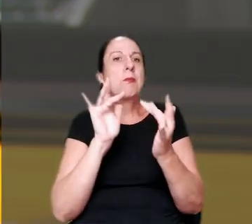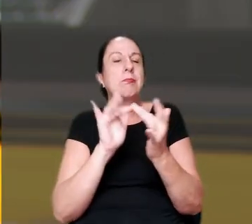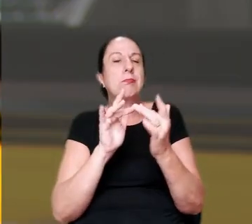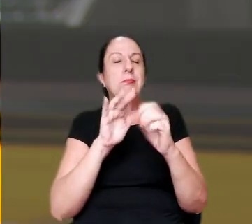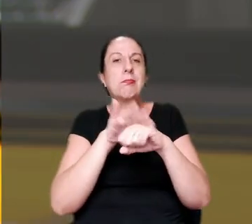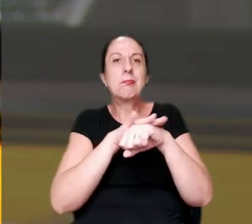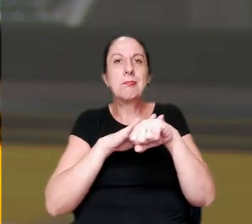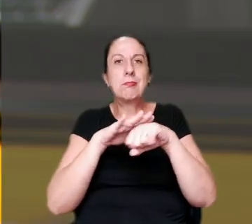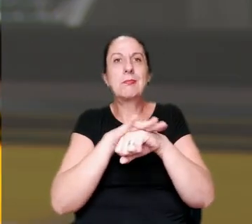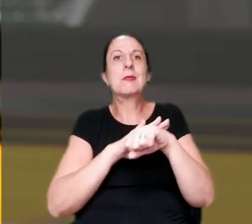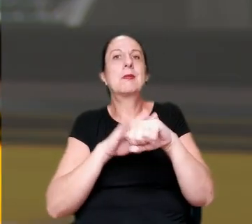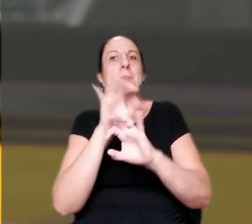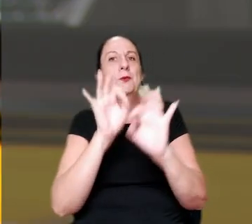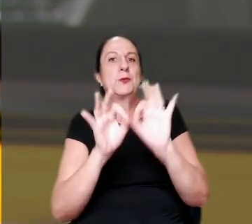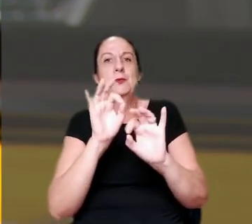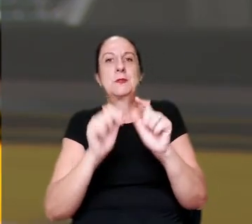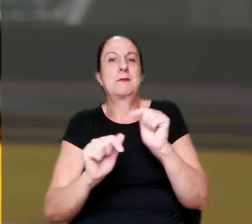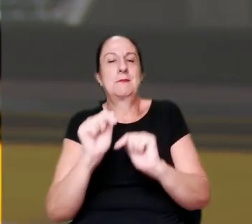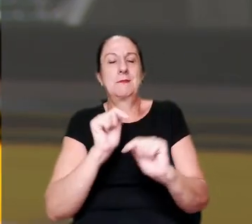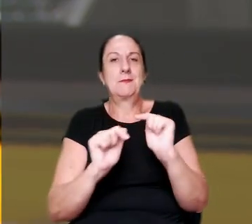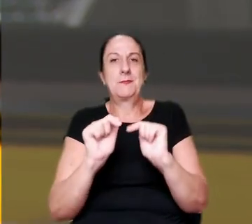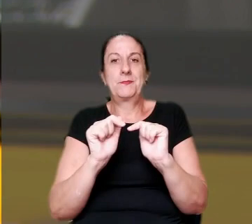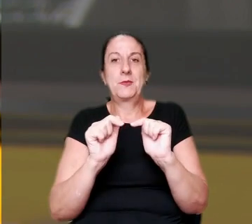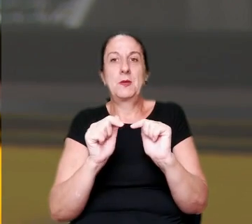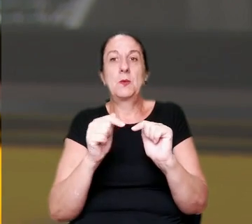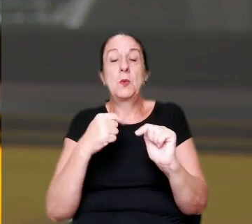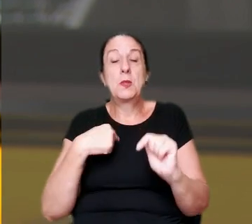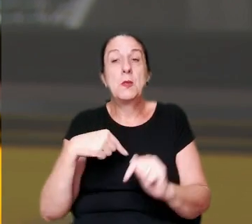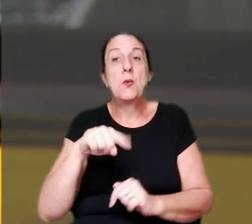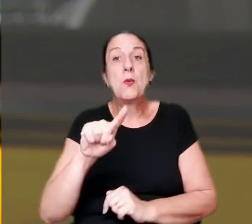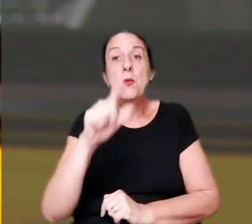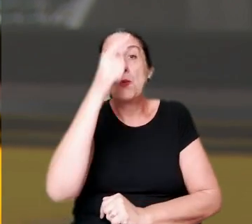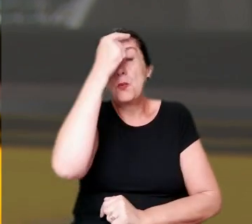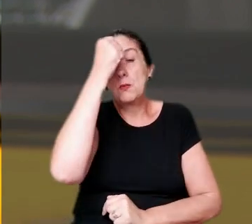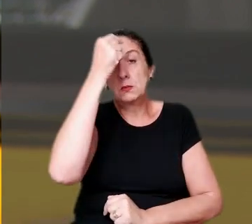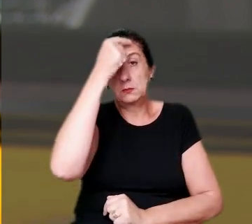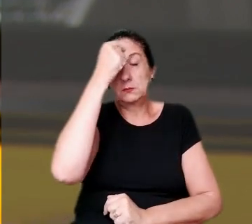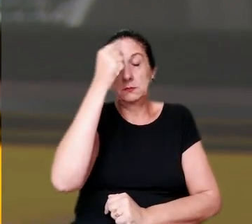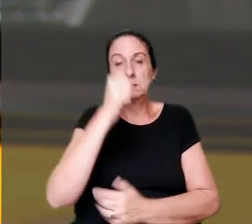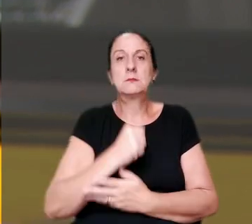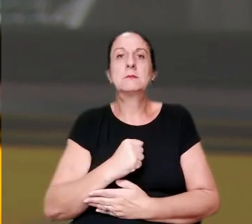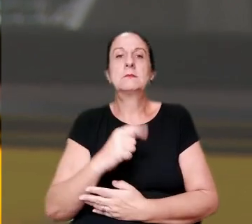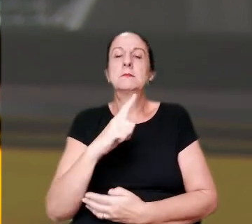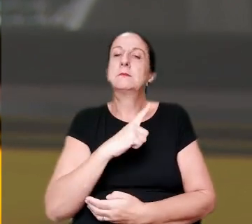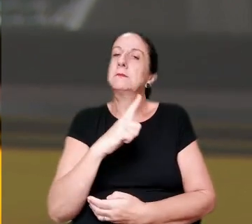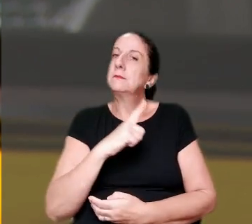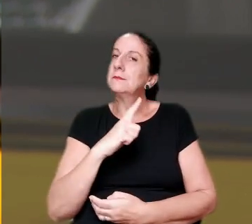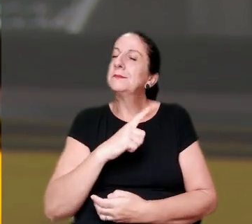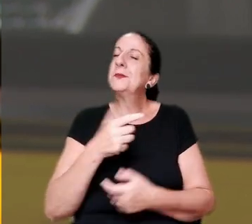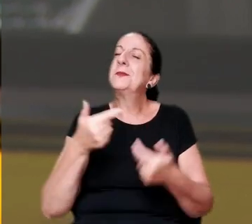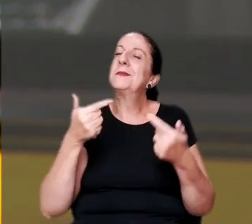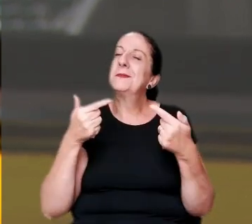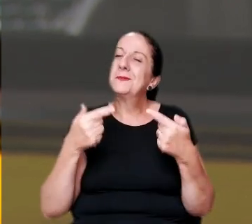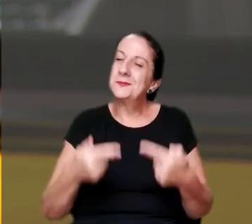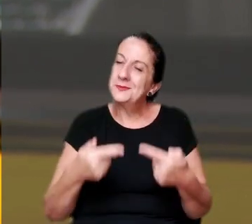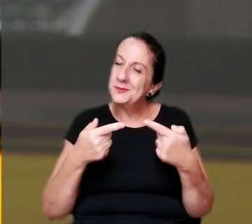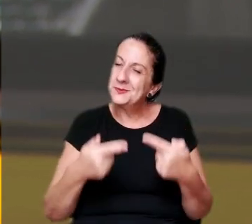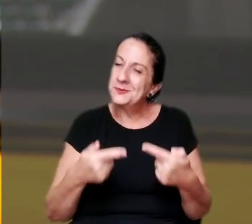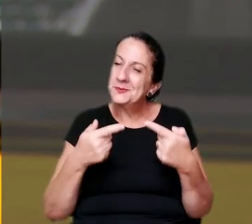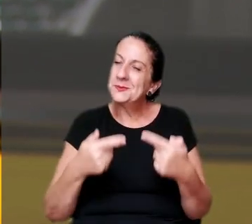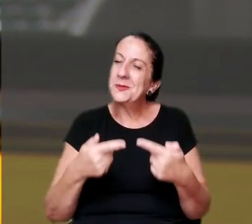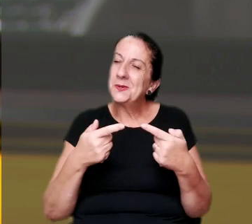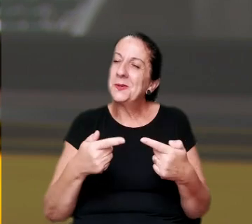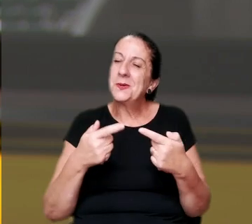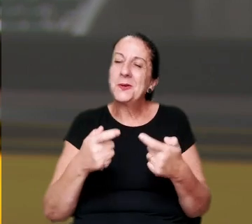contato sobre isso, sobre a Justiça do Trabalho e tudo mais. E quando eu fui para a faculdade, eu tive a